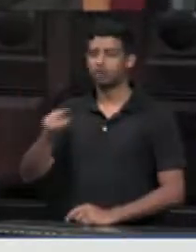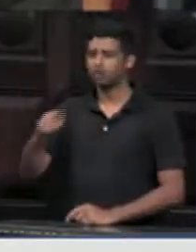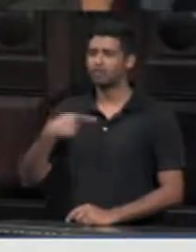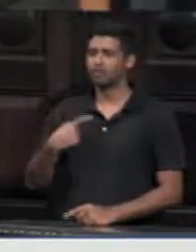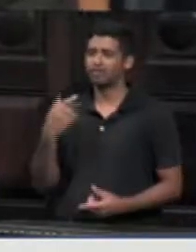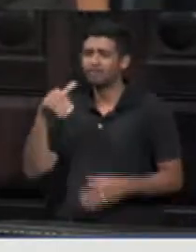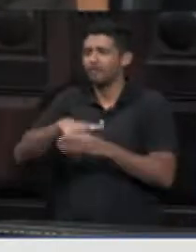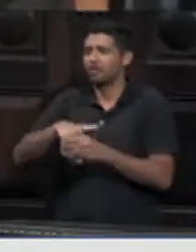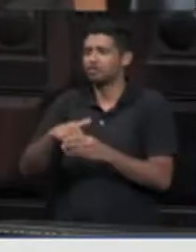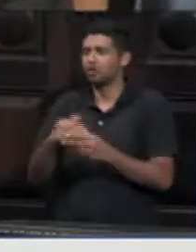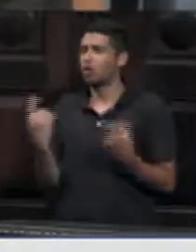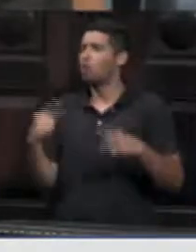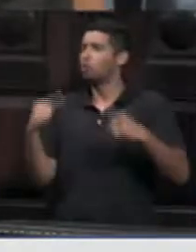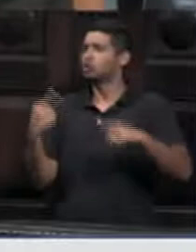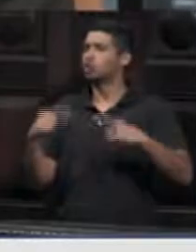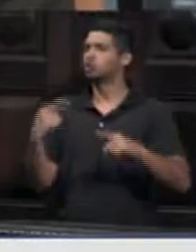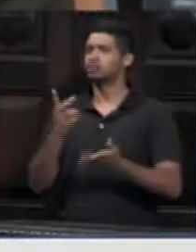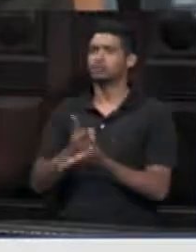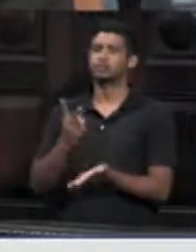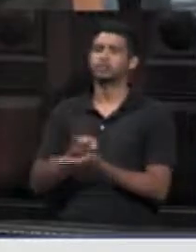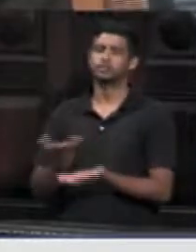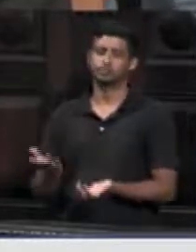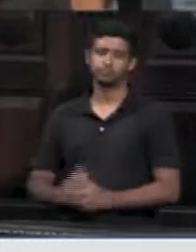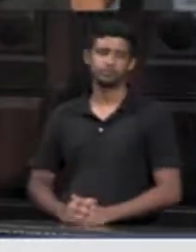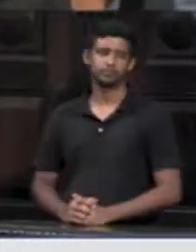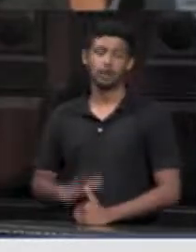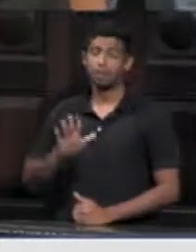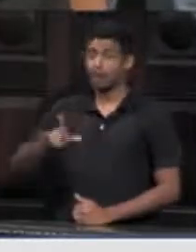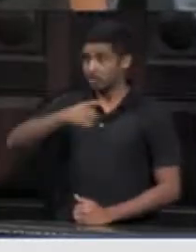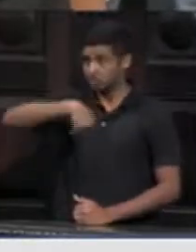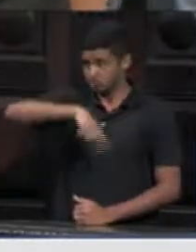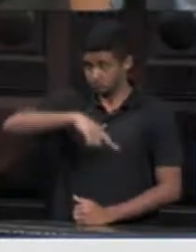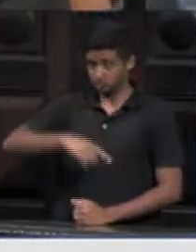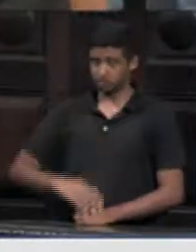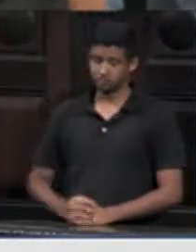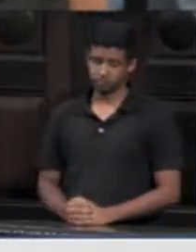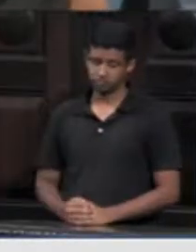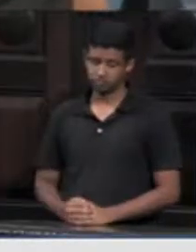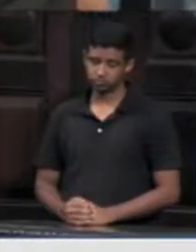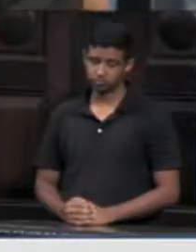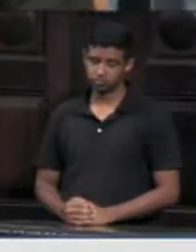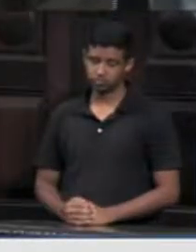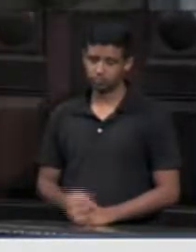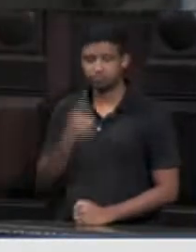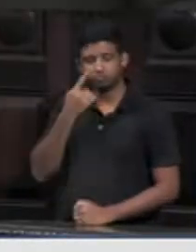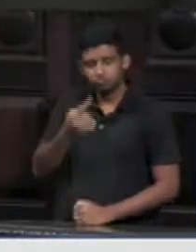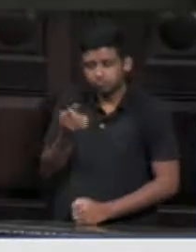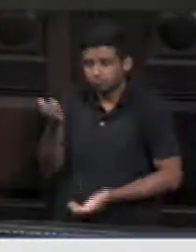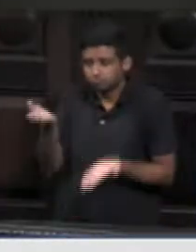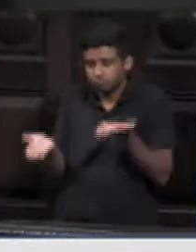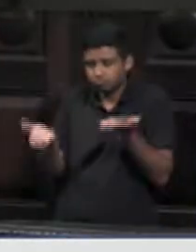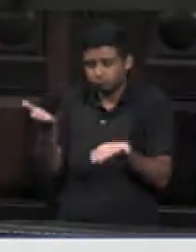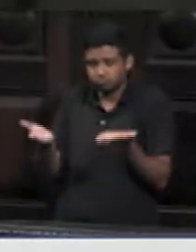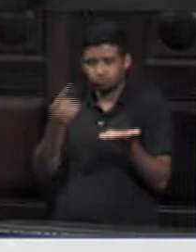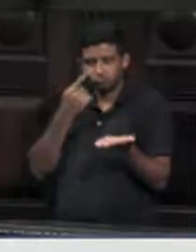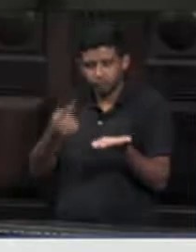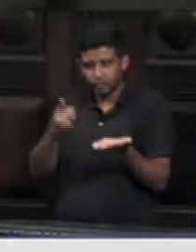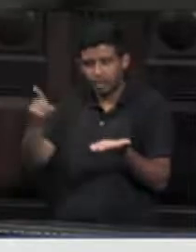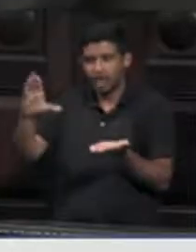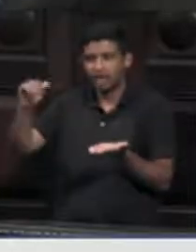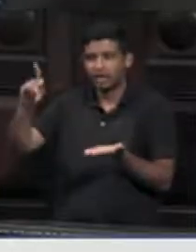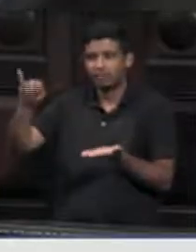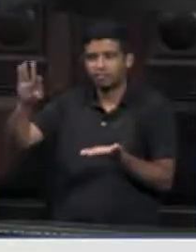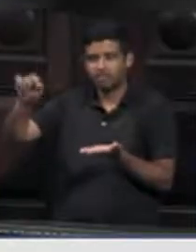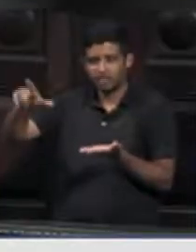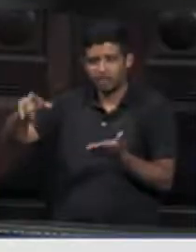contrário. Só que a gente chegou a um contrapeso em relação ao peso da capital e do